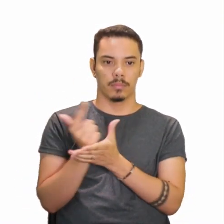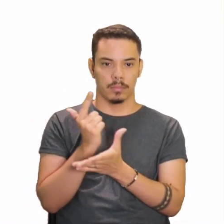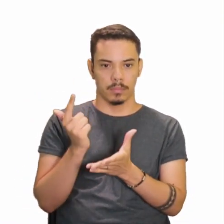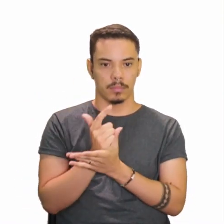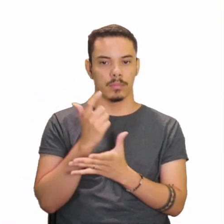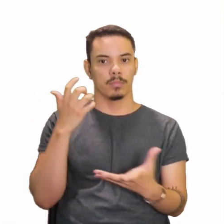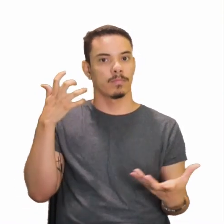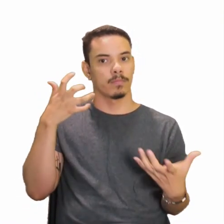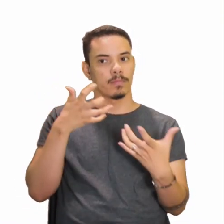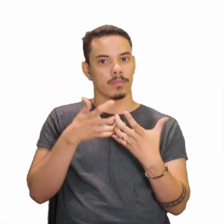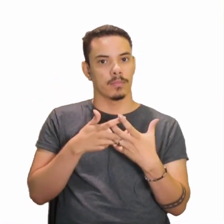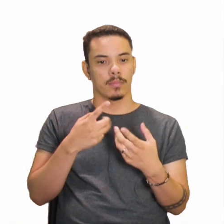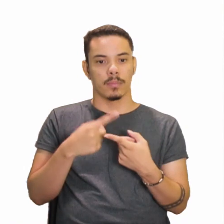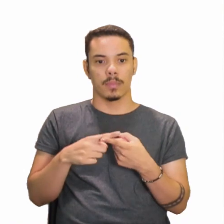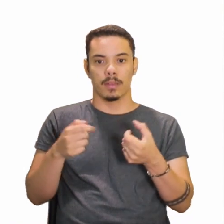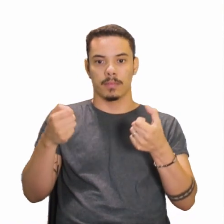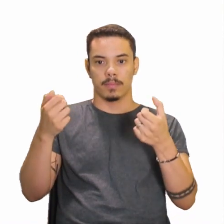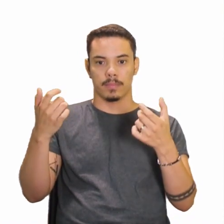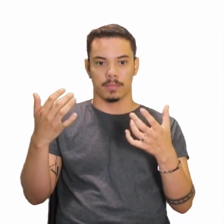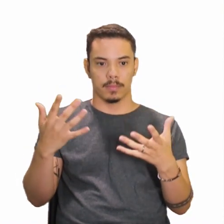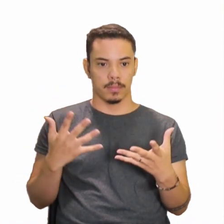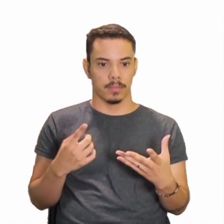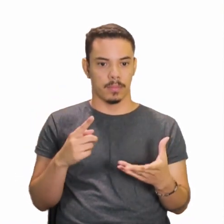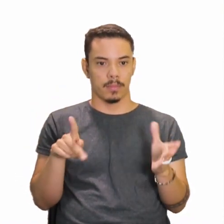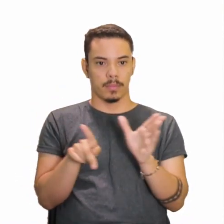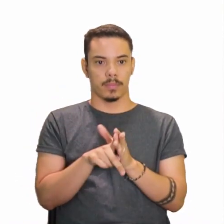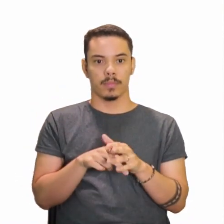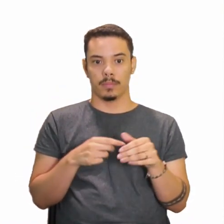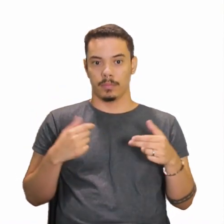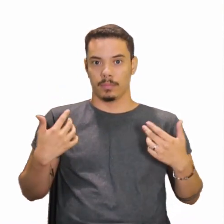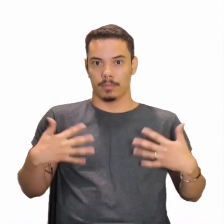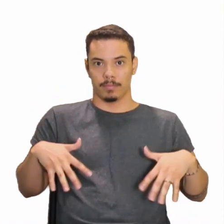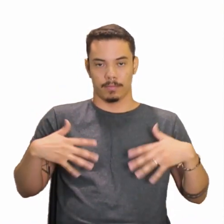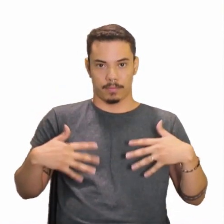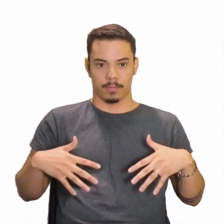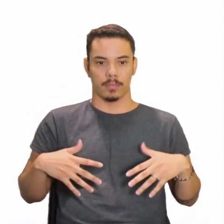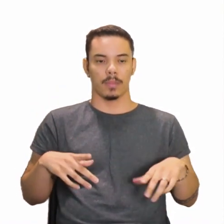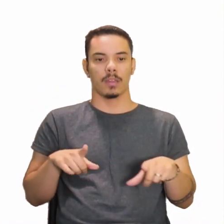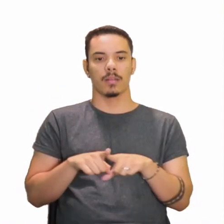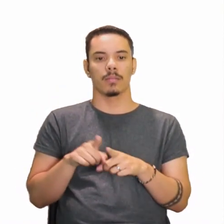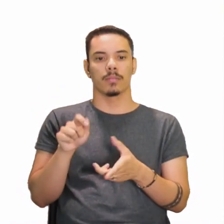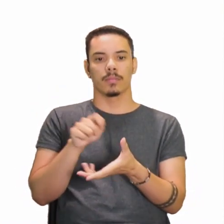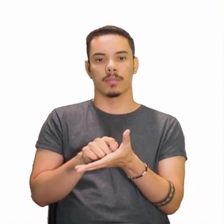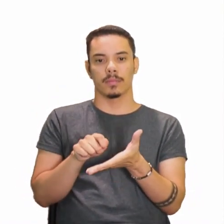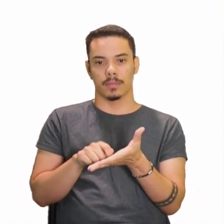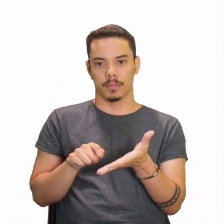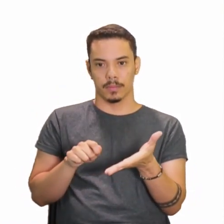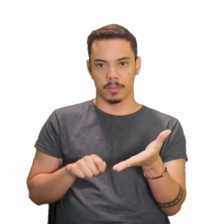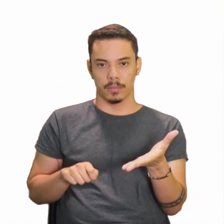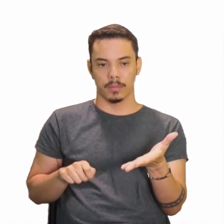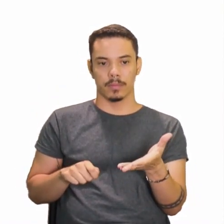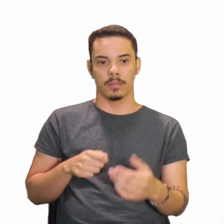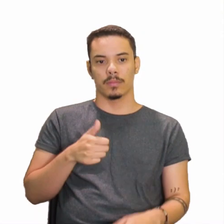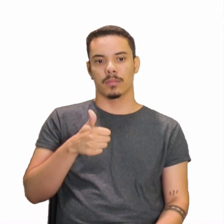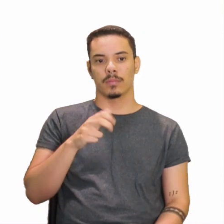quê? Porque vai tratar de uma alegoria dramática, certo? E ela foi escrita, né, em